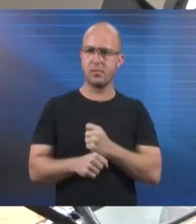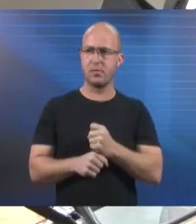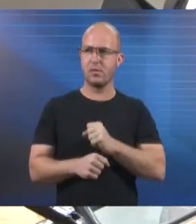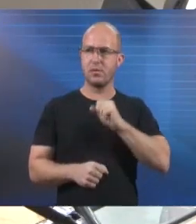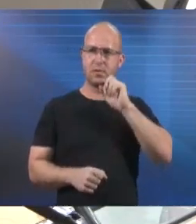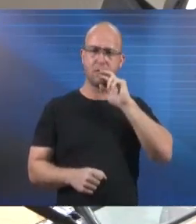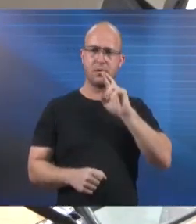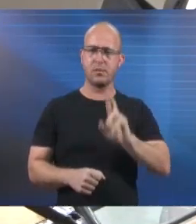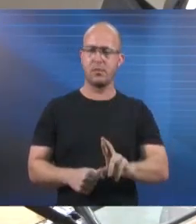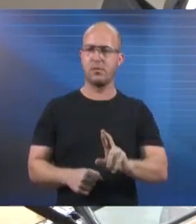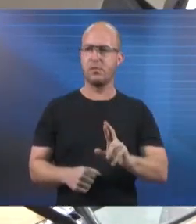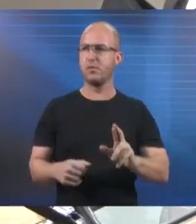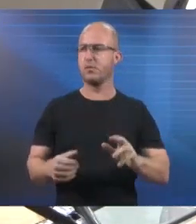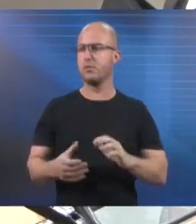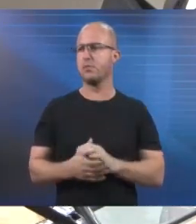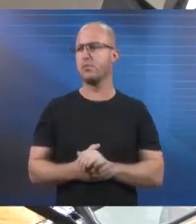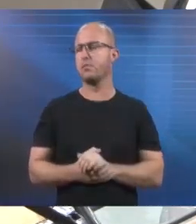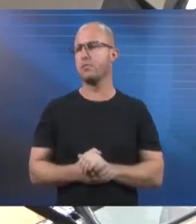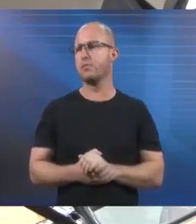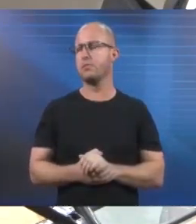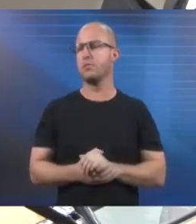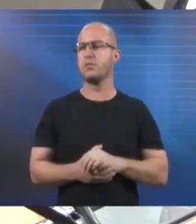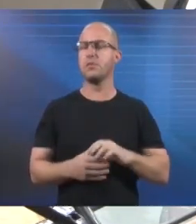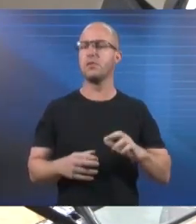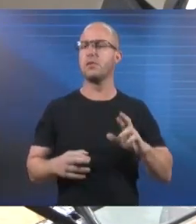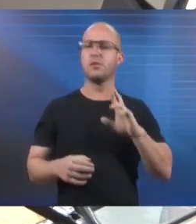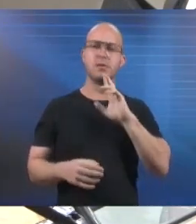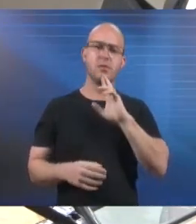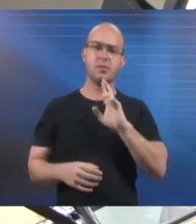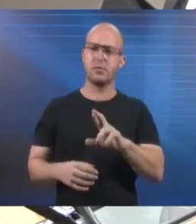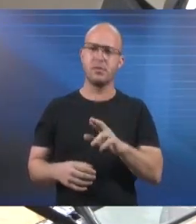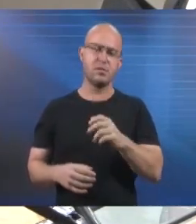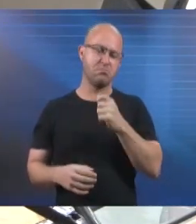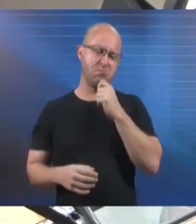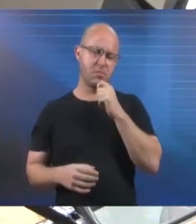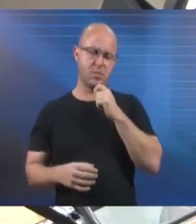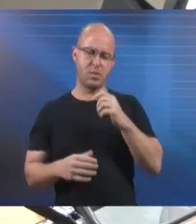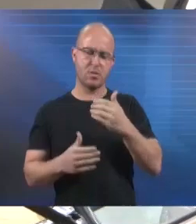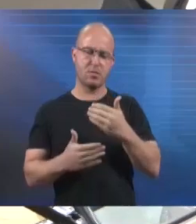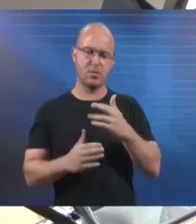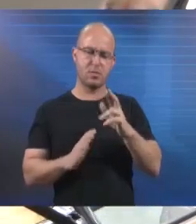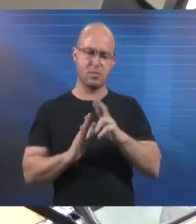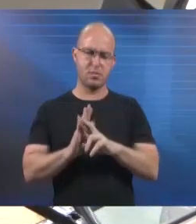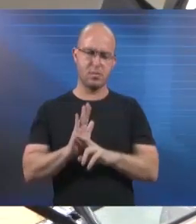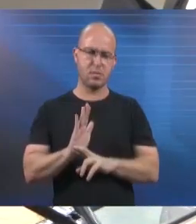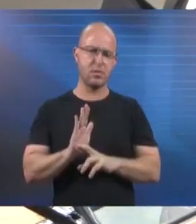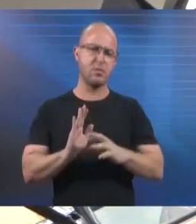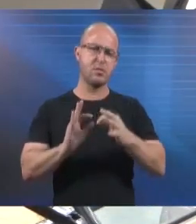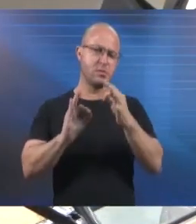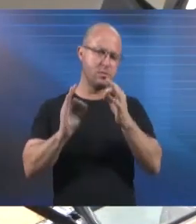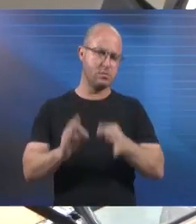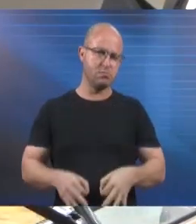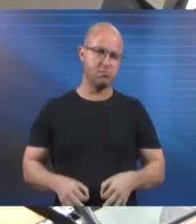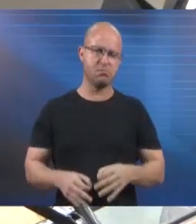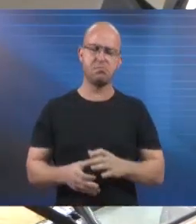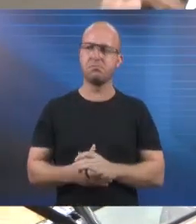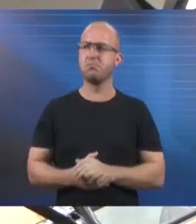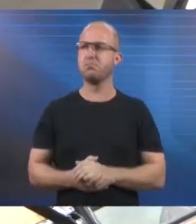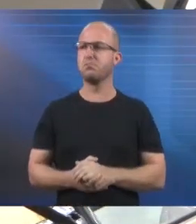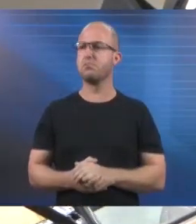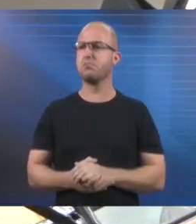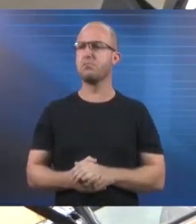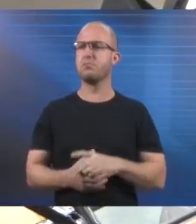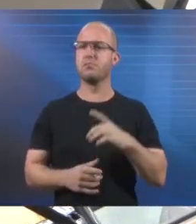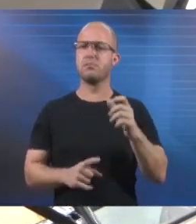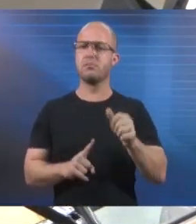responder e só veio responder e ainda não respondeu adequadamente às questões que tinham que ser respondidas há